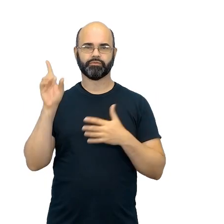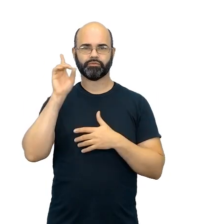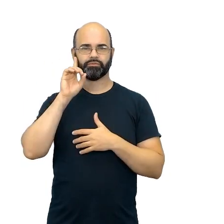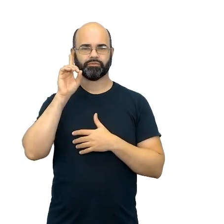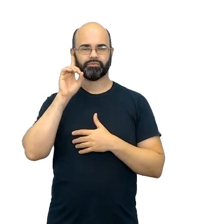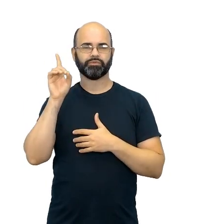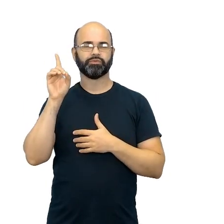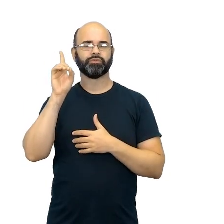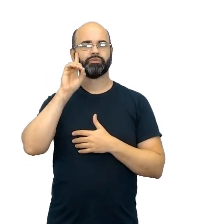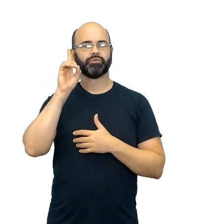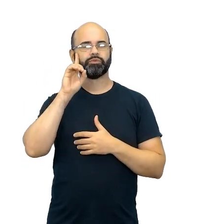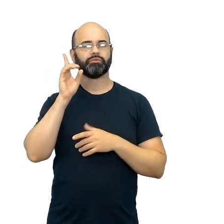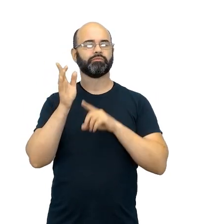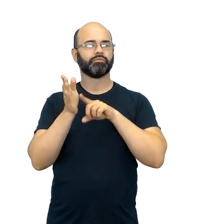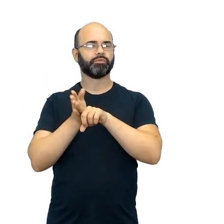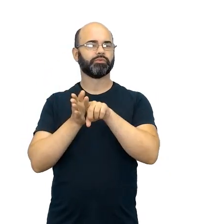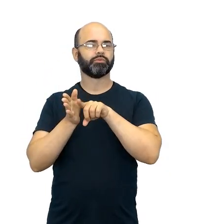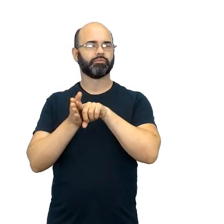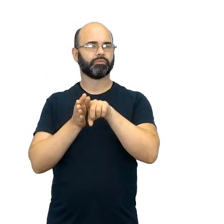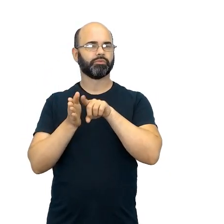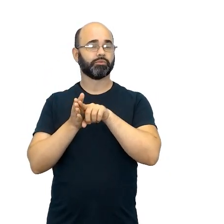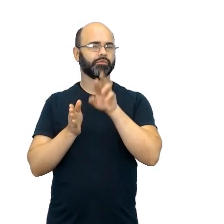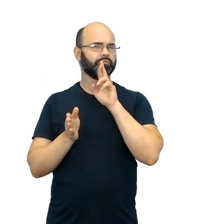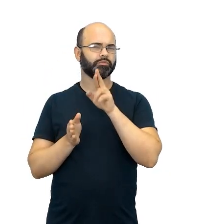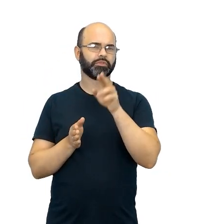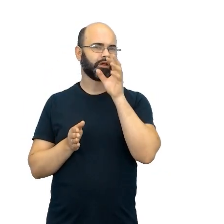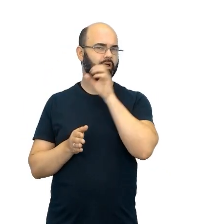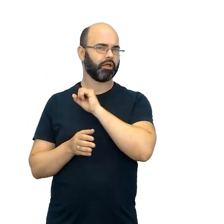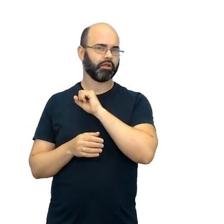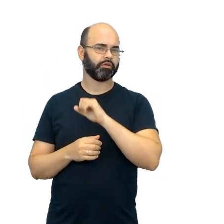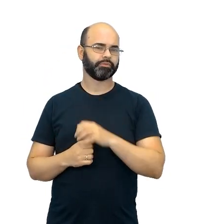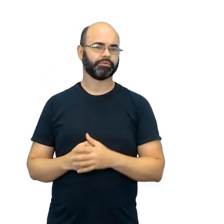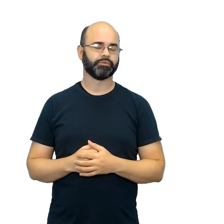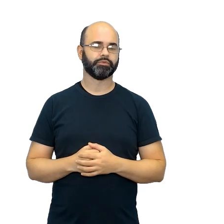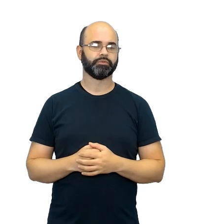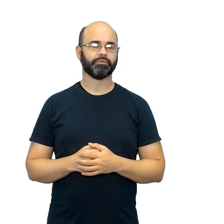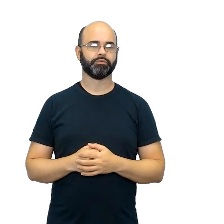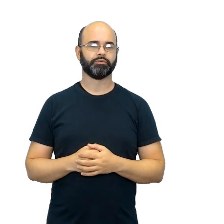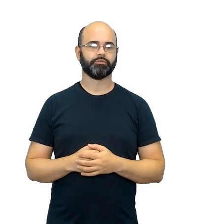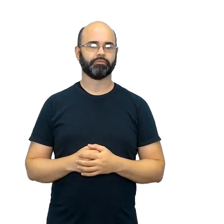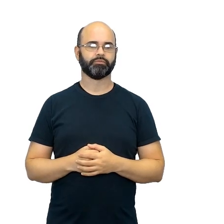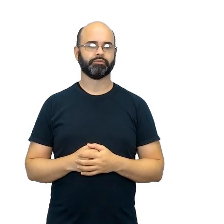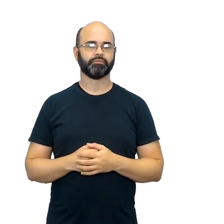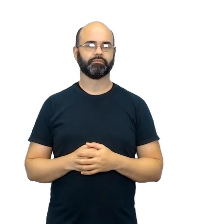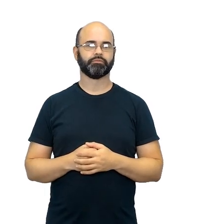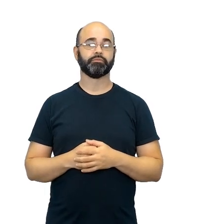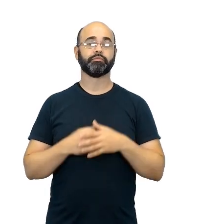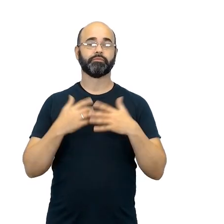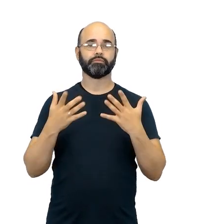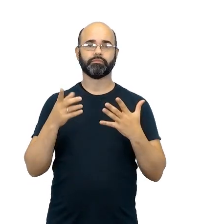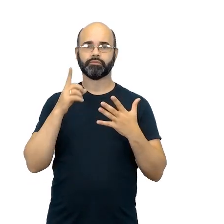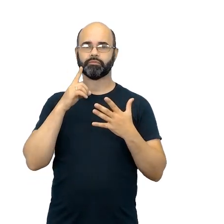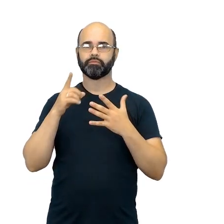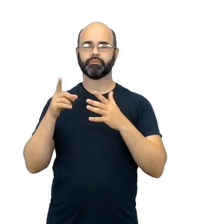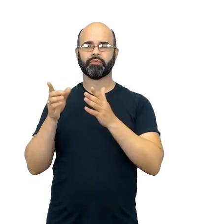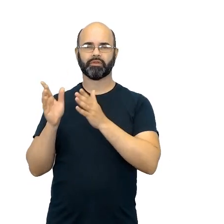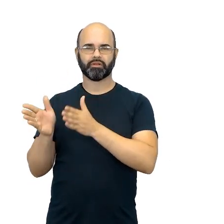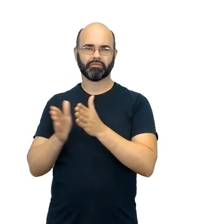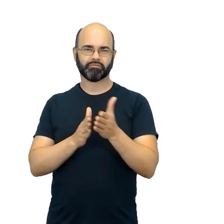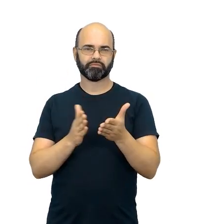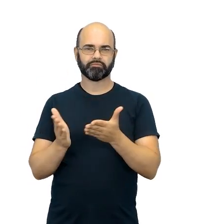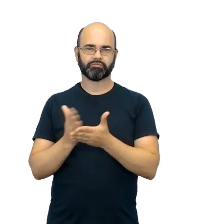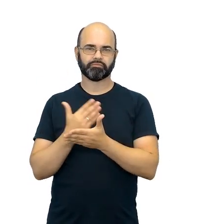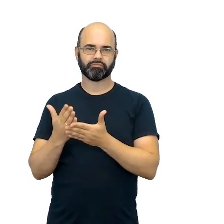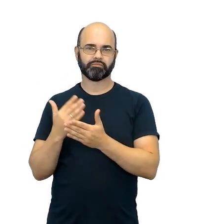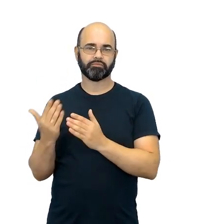várias perguntinhas e respostas rápidas. Então, tem sessões na revista que colaboram, né, para montar